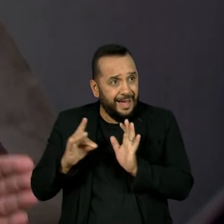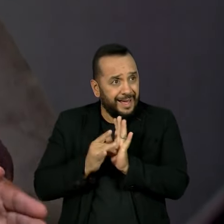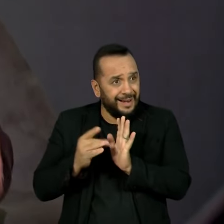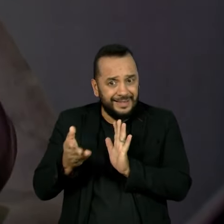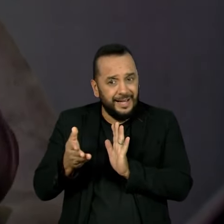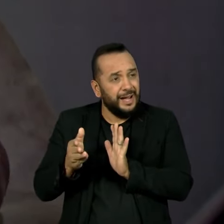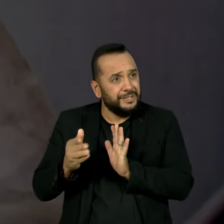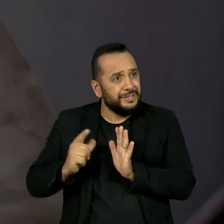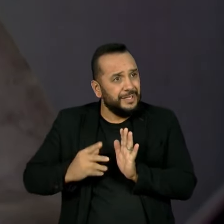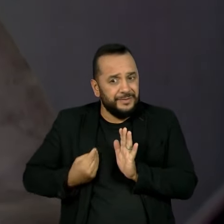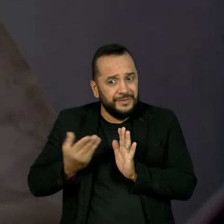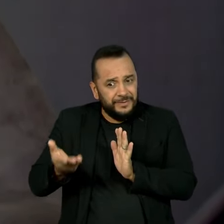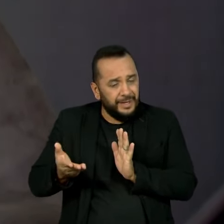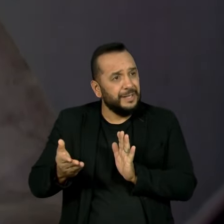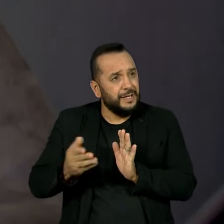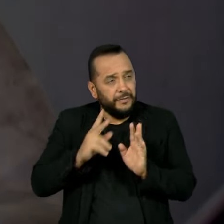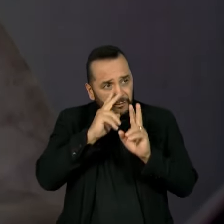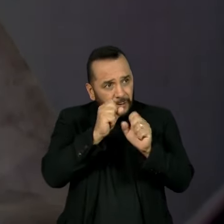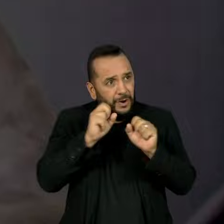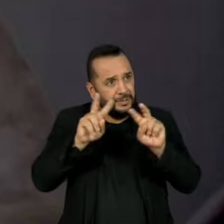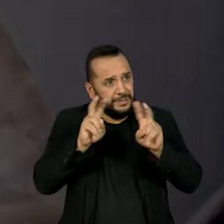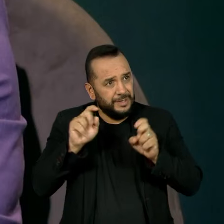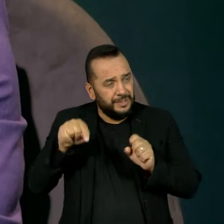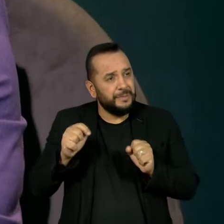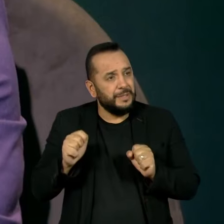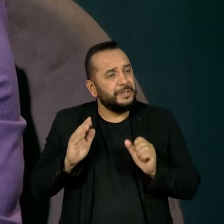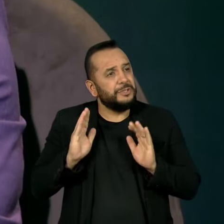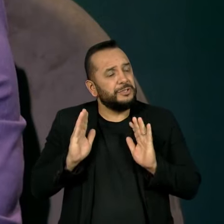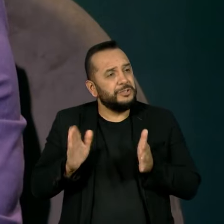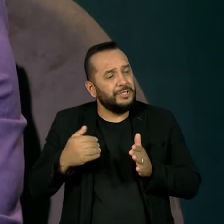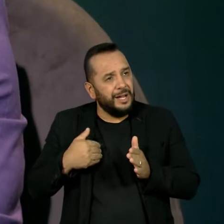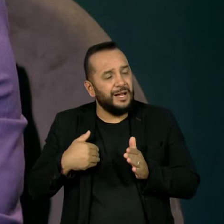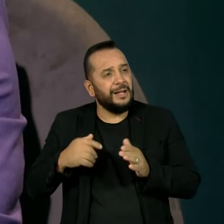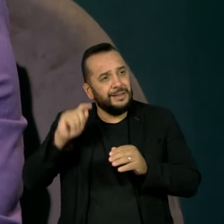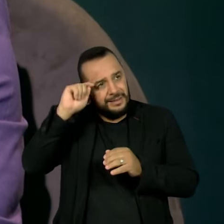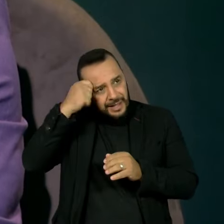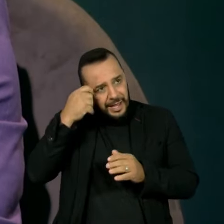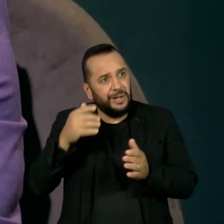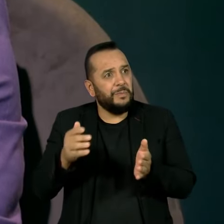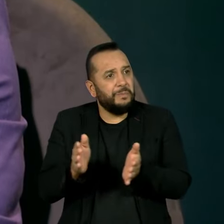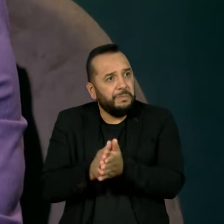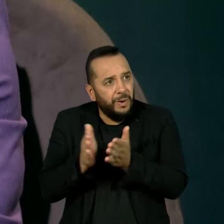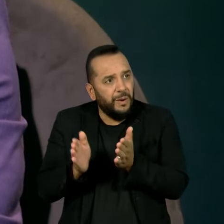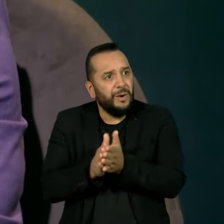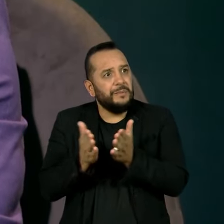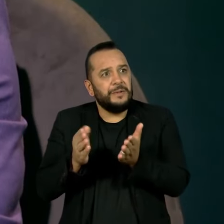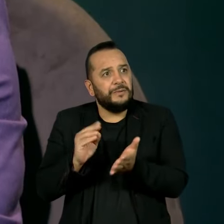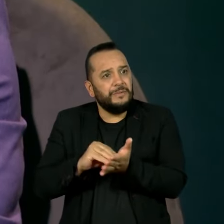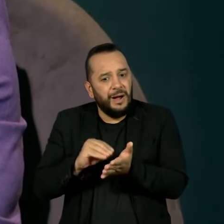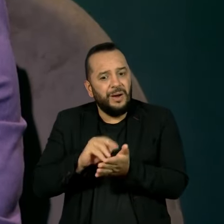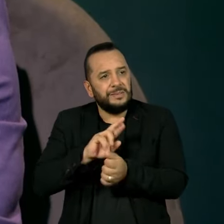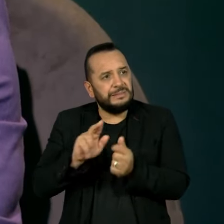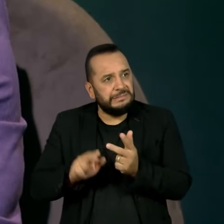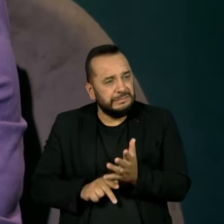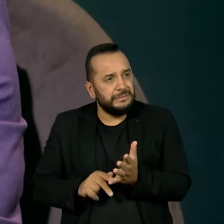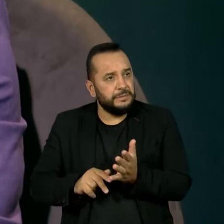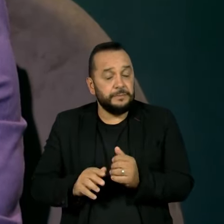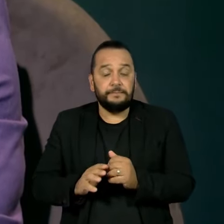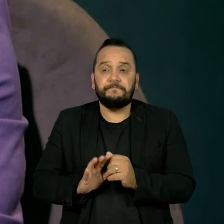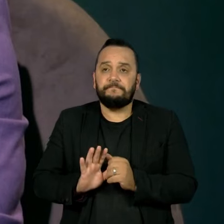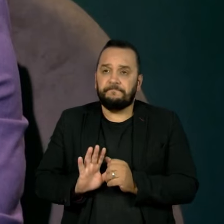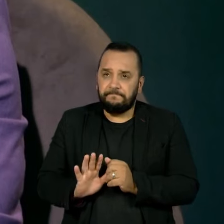está aí, é um marcador forte nessa questão, Kleber? Sim. Infelizmente, por conta do racismo